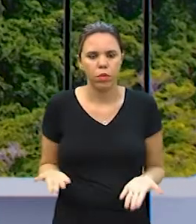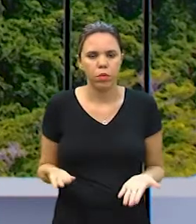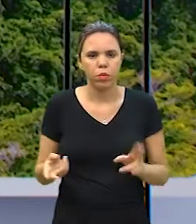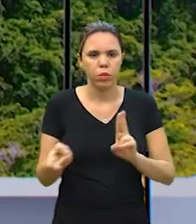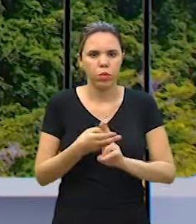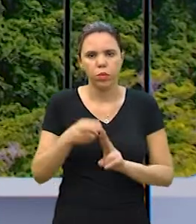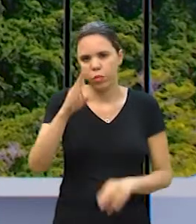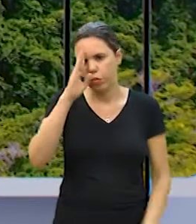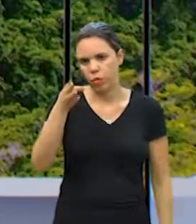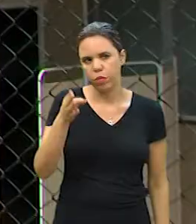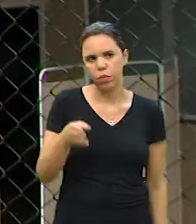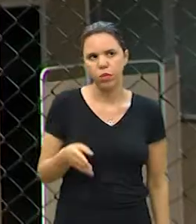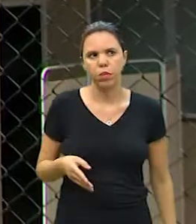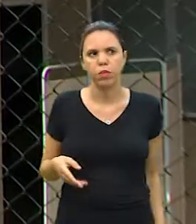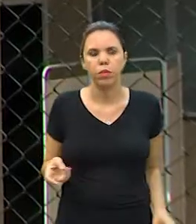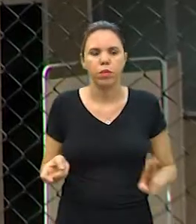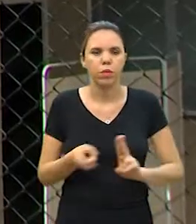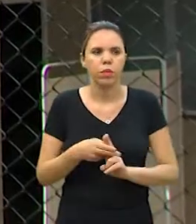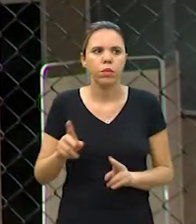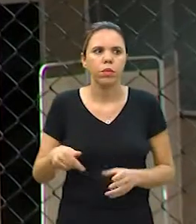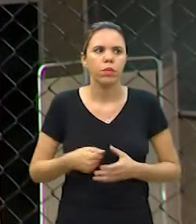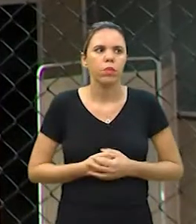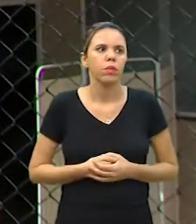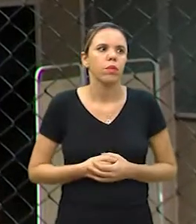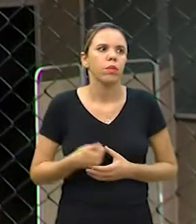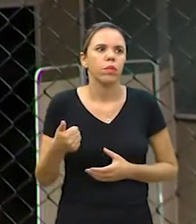Então, o SUS é fundamental. E o SUS,